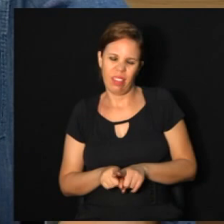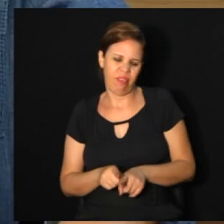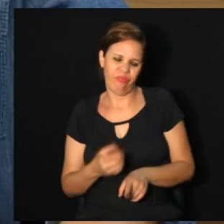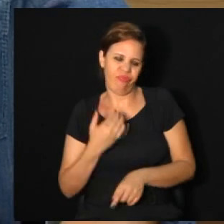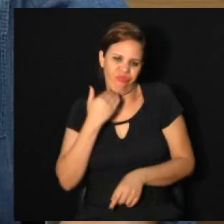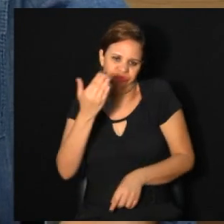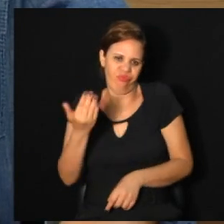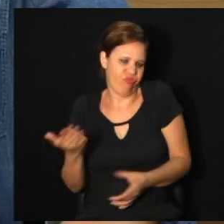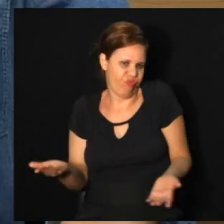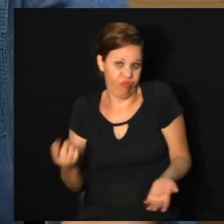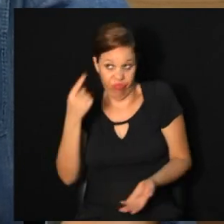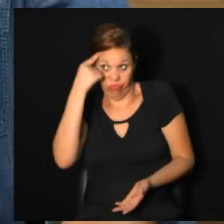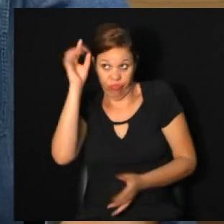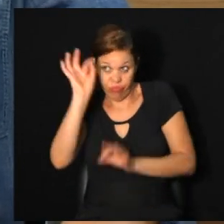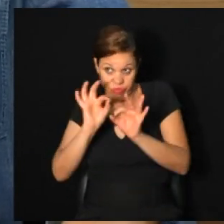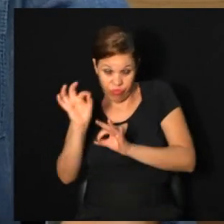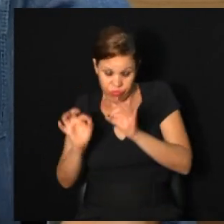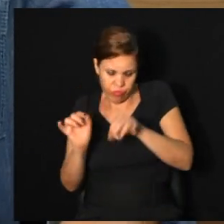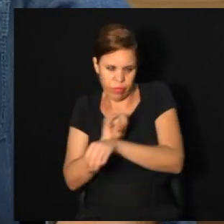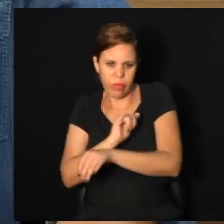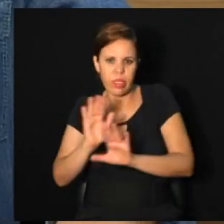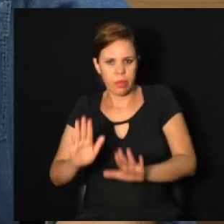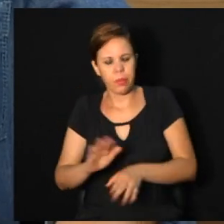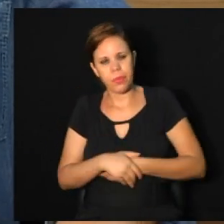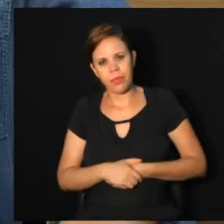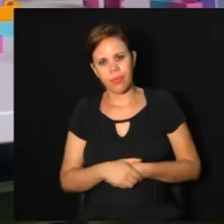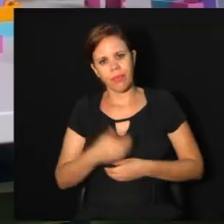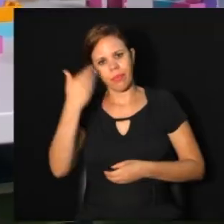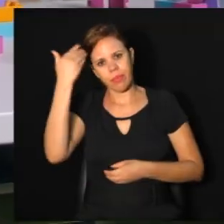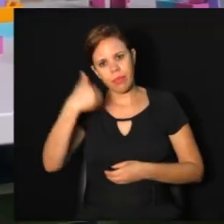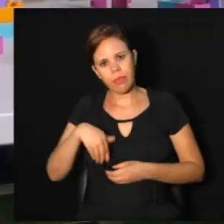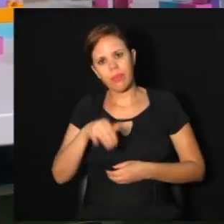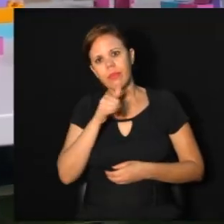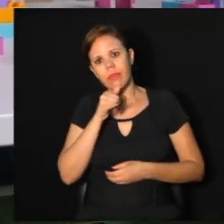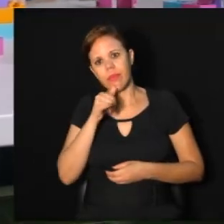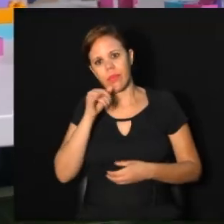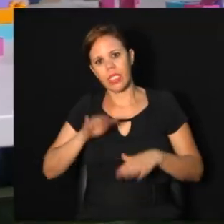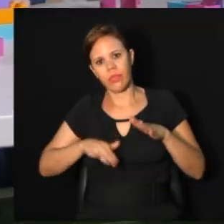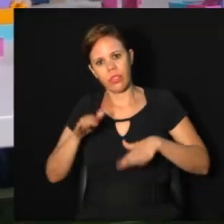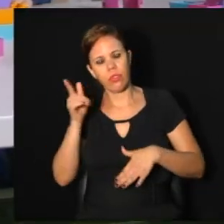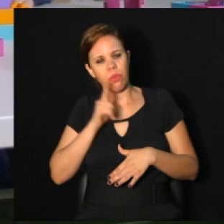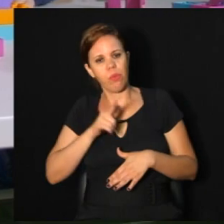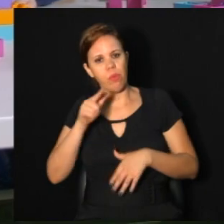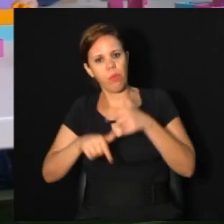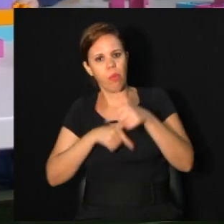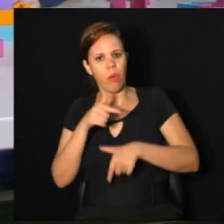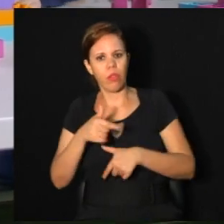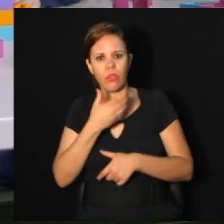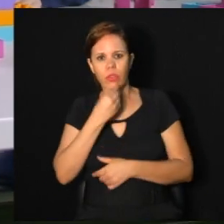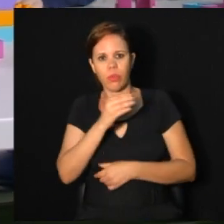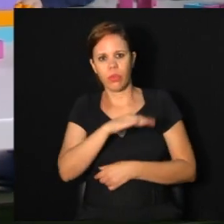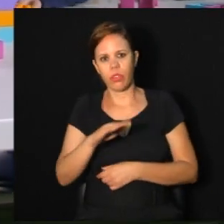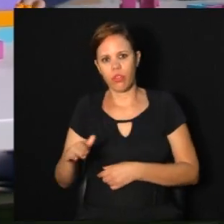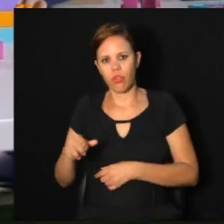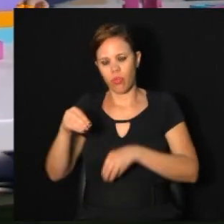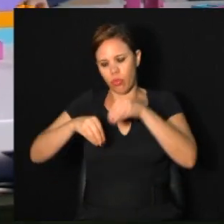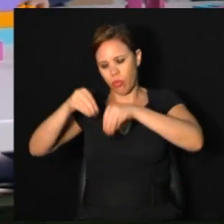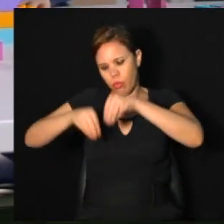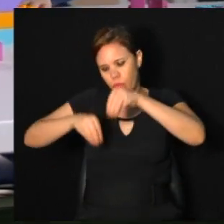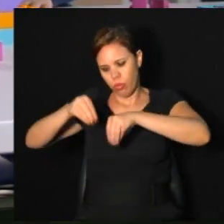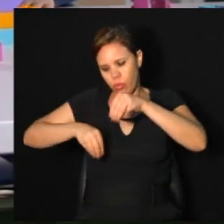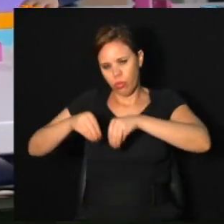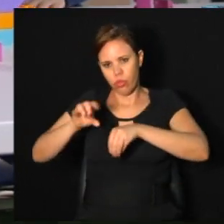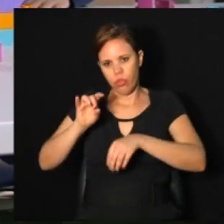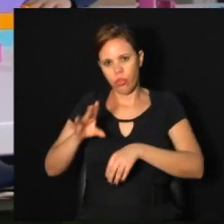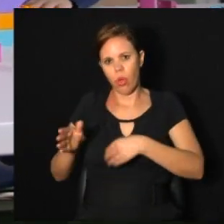criativo, né, na forma que está usando. Eu, por exemplo, às vezes eu consigo trabalhar com os meninos, monto um jogo de tabuleiro só